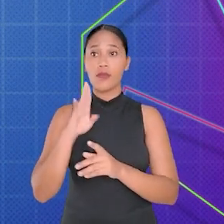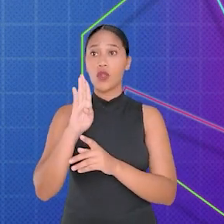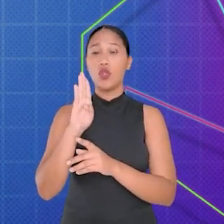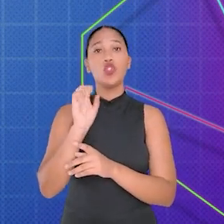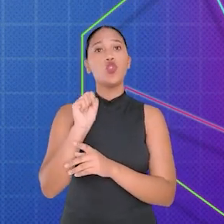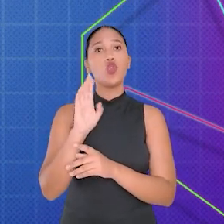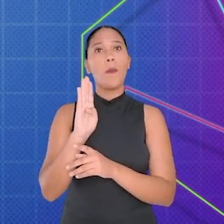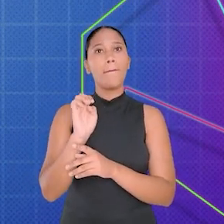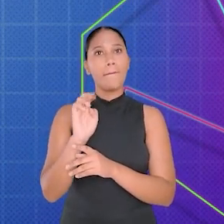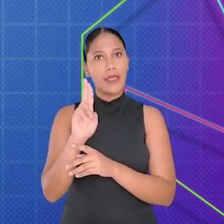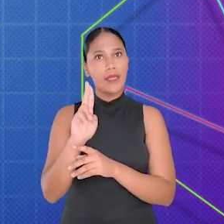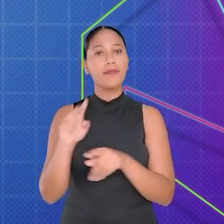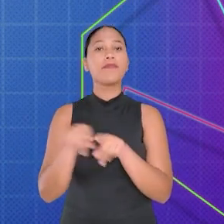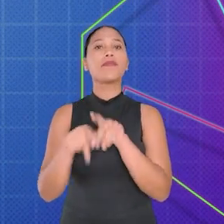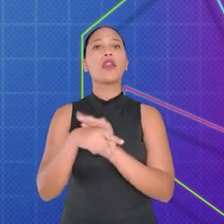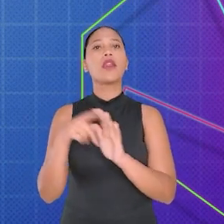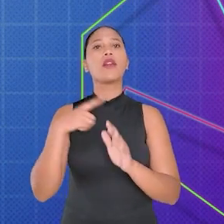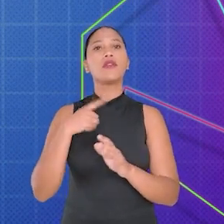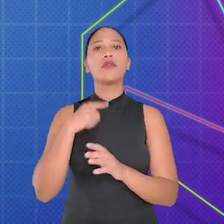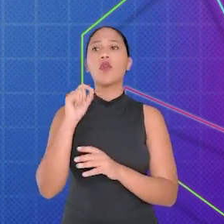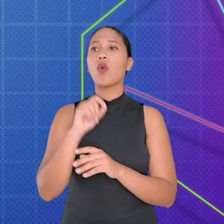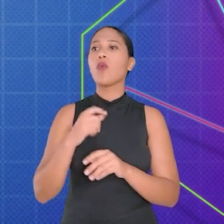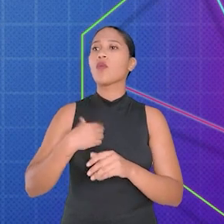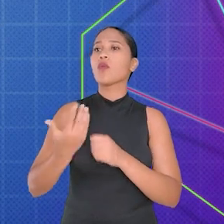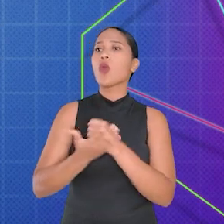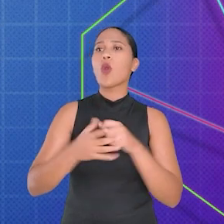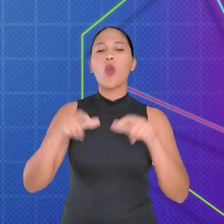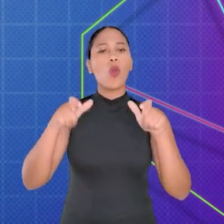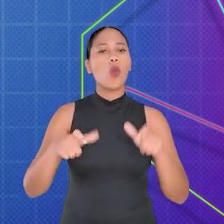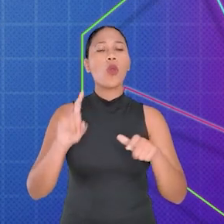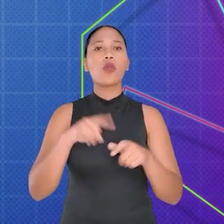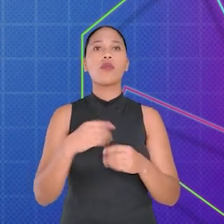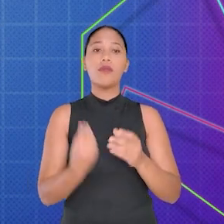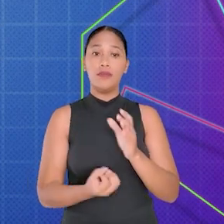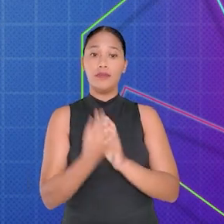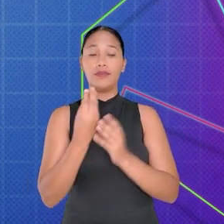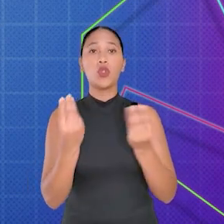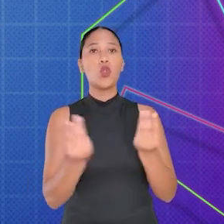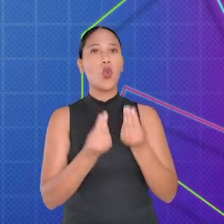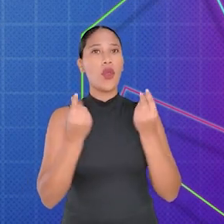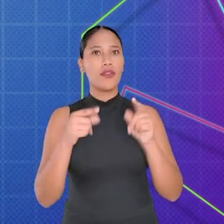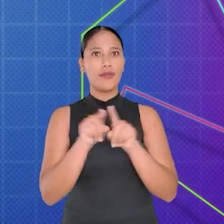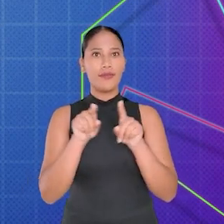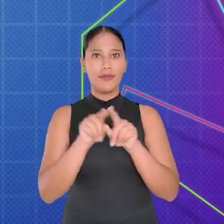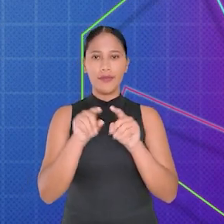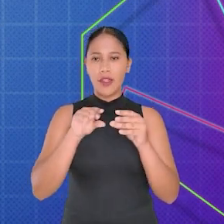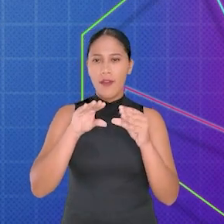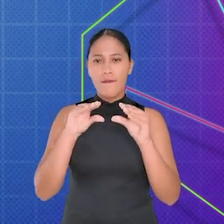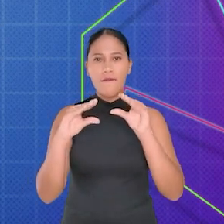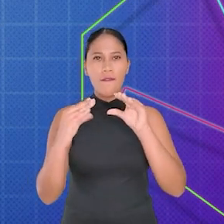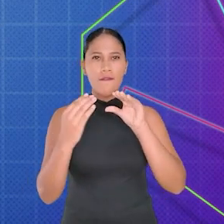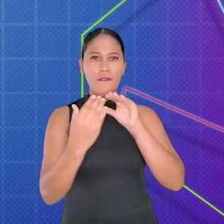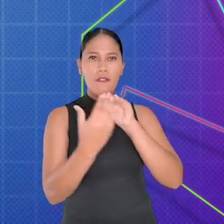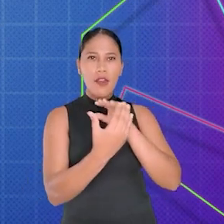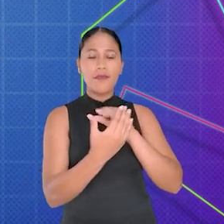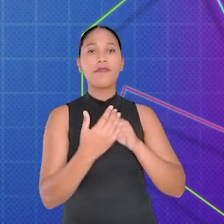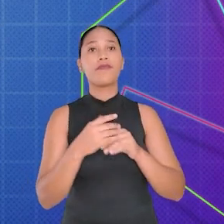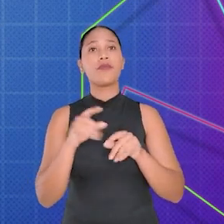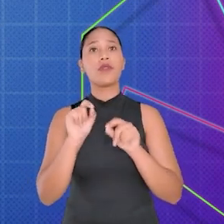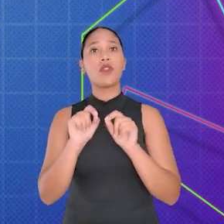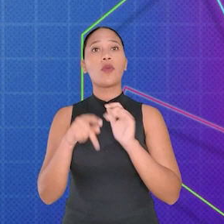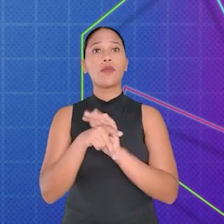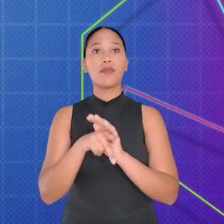suavização e arredondamento. Ele funciona aumentando o número de polígonos do objeto e suavizando a transição entre eles. Já o modificador